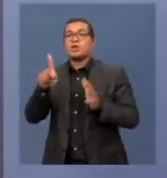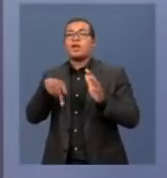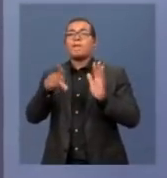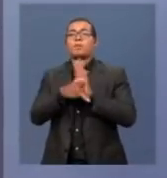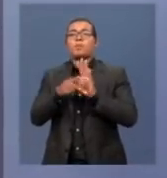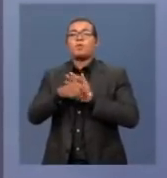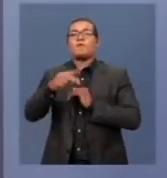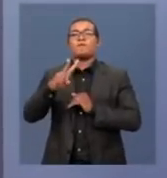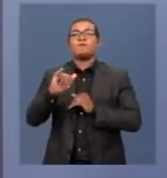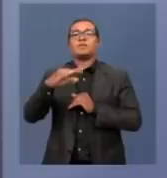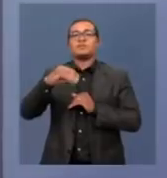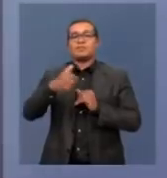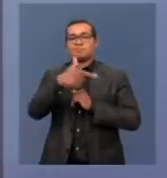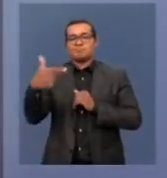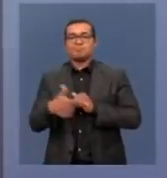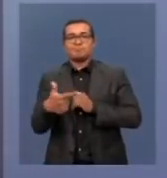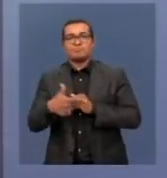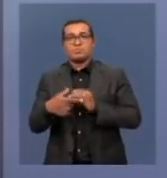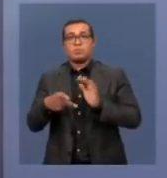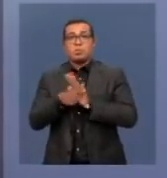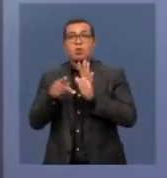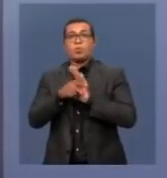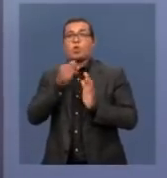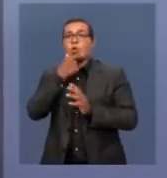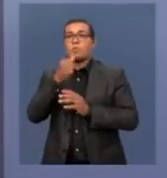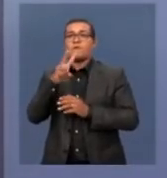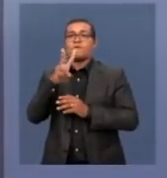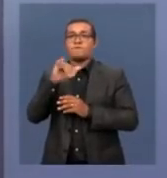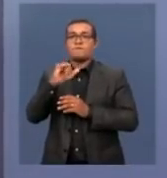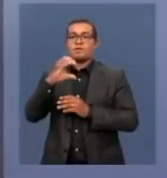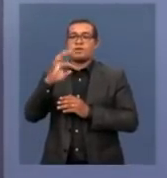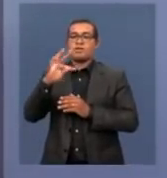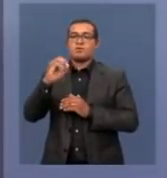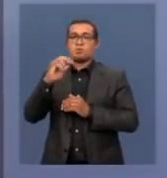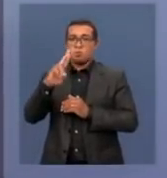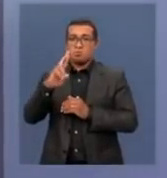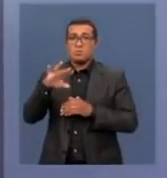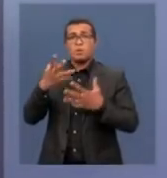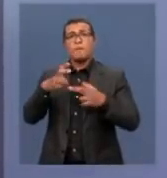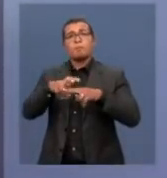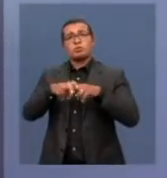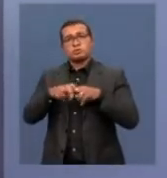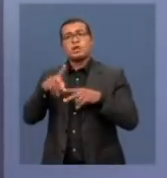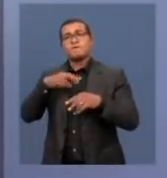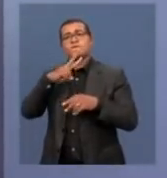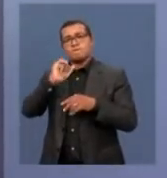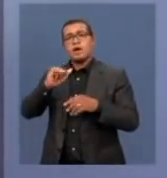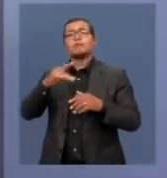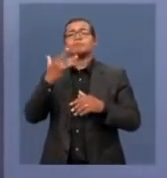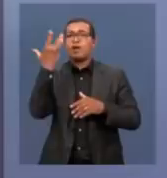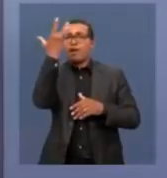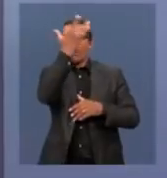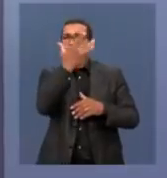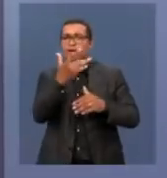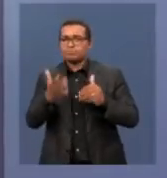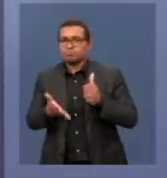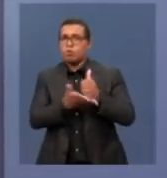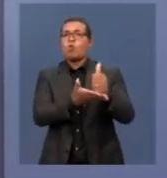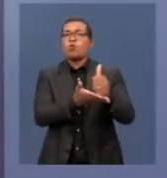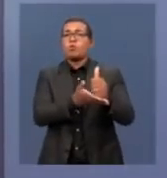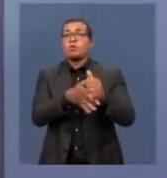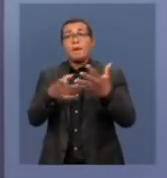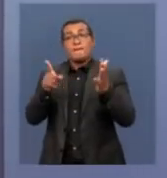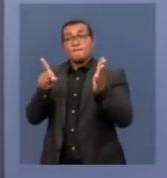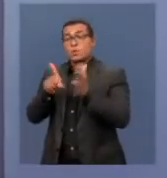do do victor certo então eles vão ficar assim com haddad a minha pergunta foi clara eu perguntei o